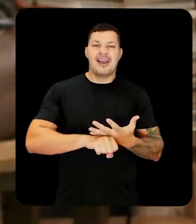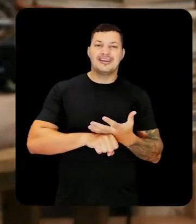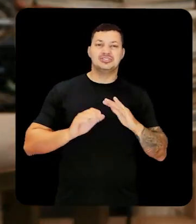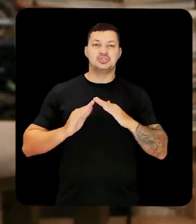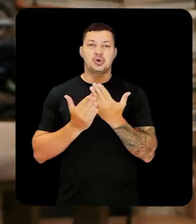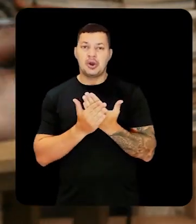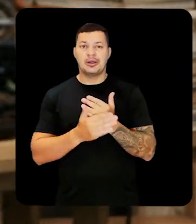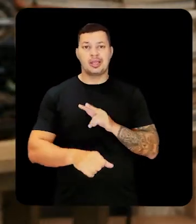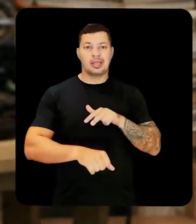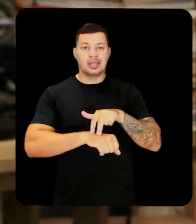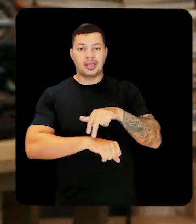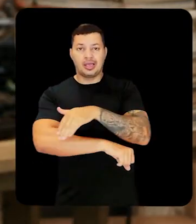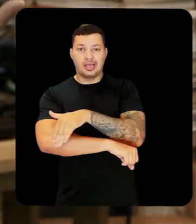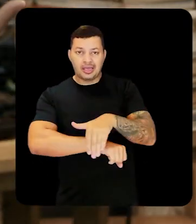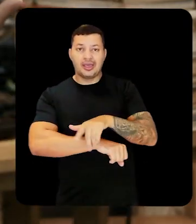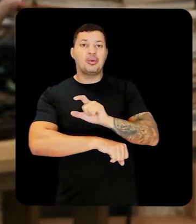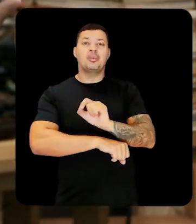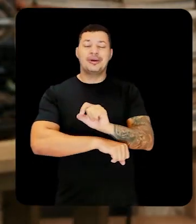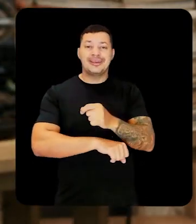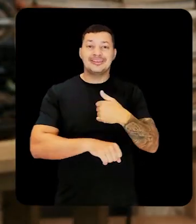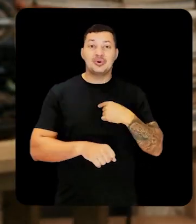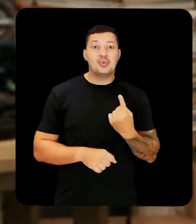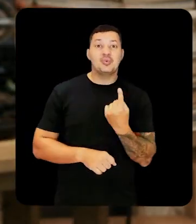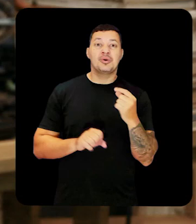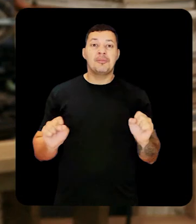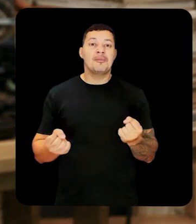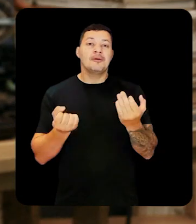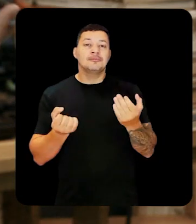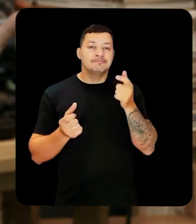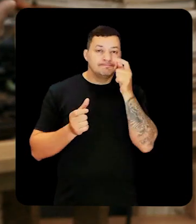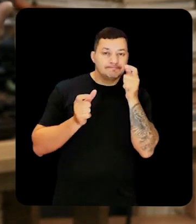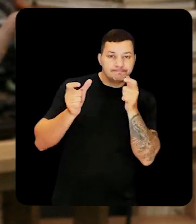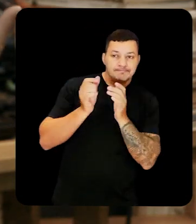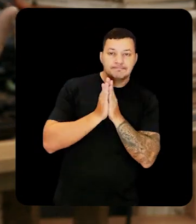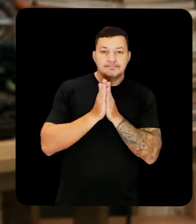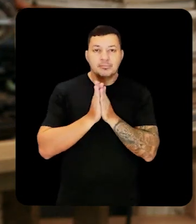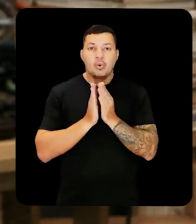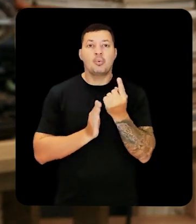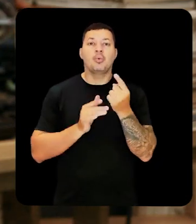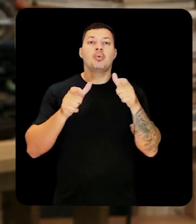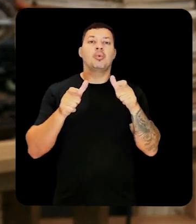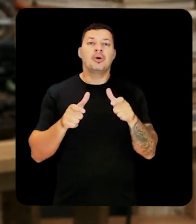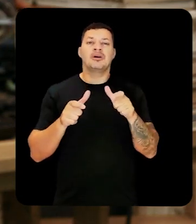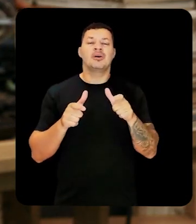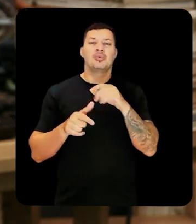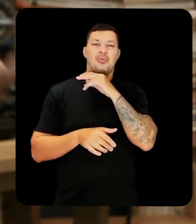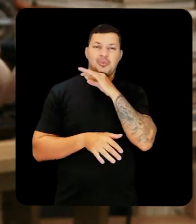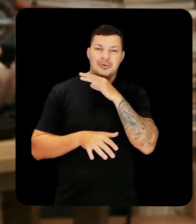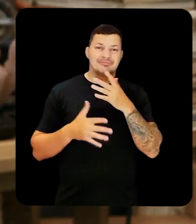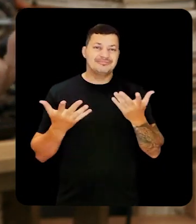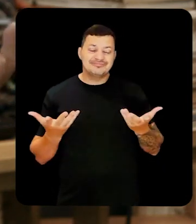colégio, varandas. O único palco que a gente tinha aqui em São Pedro, que a gente já olhava assim, sequioso, era um palco